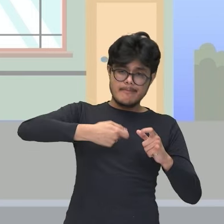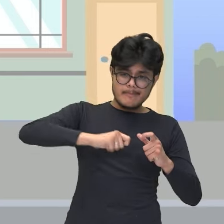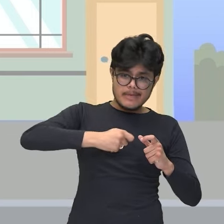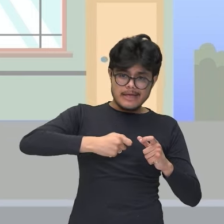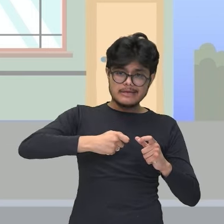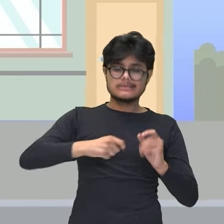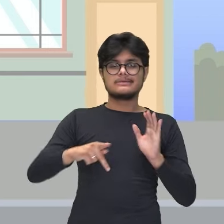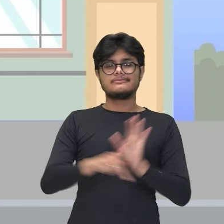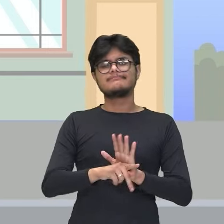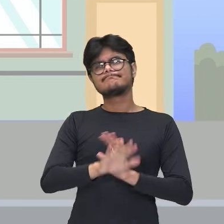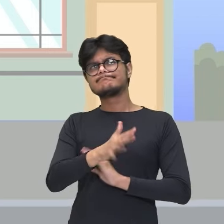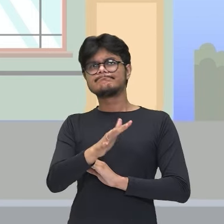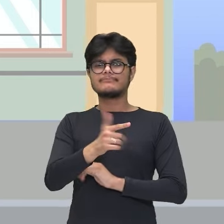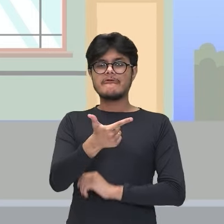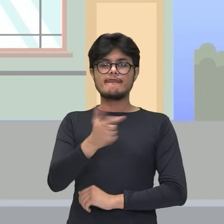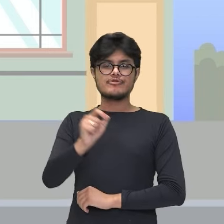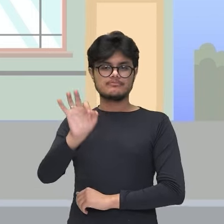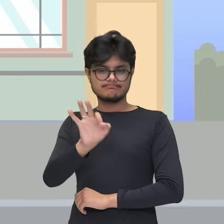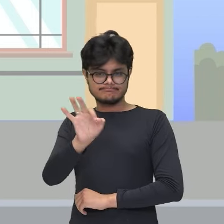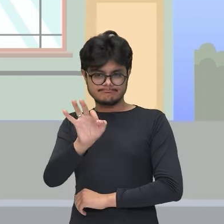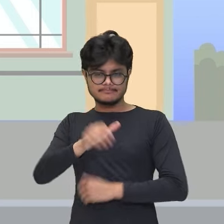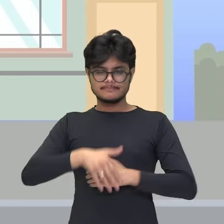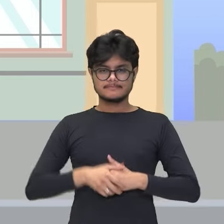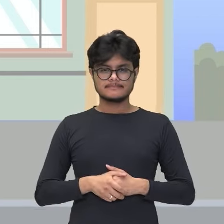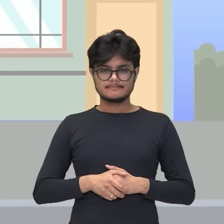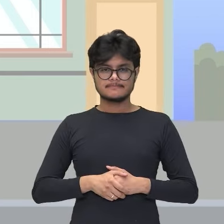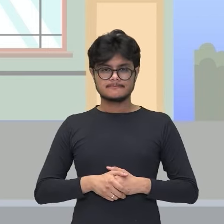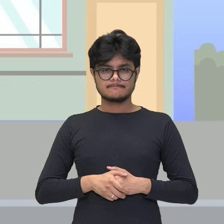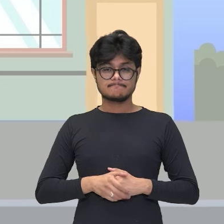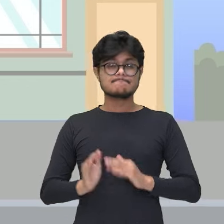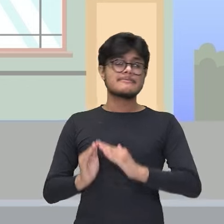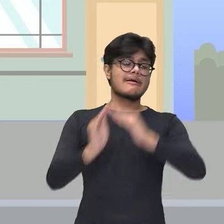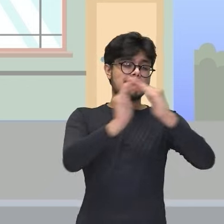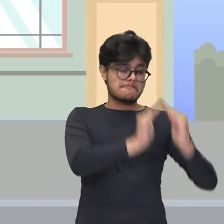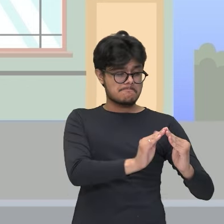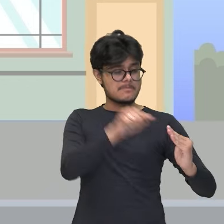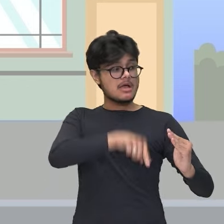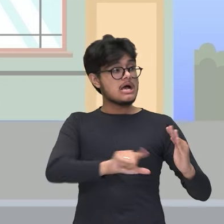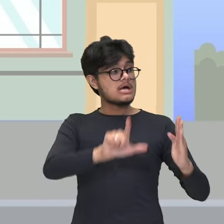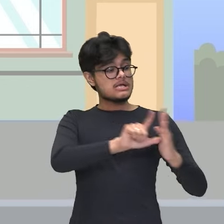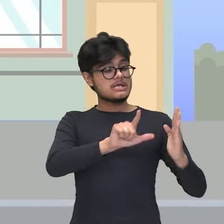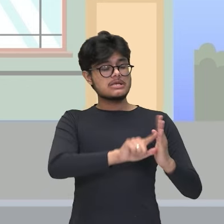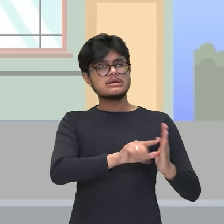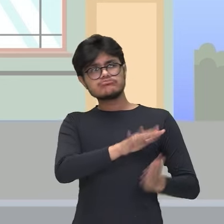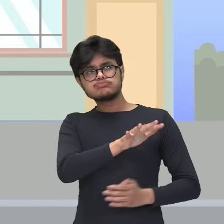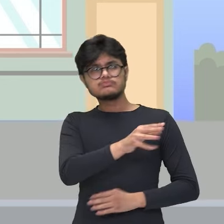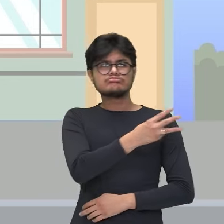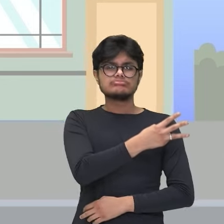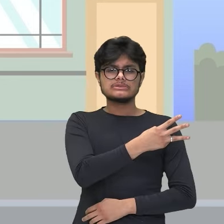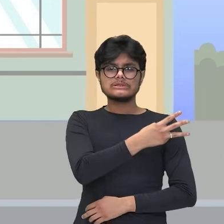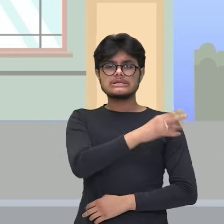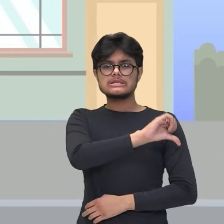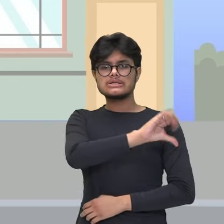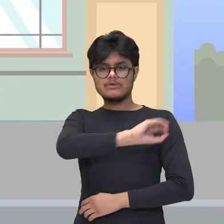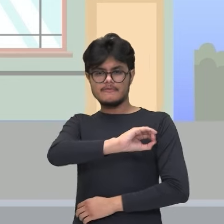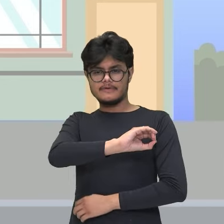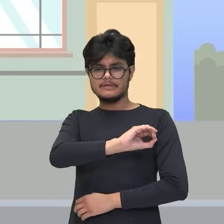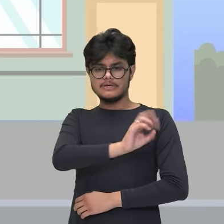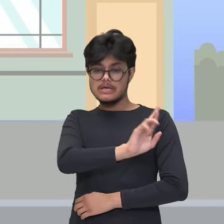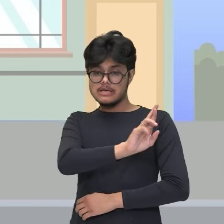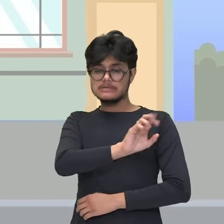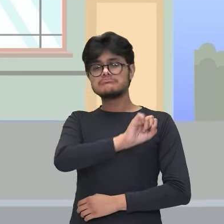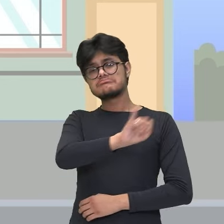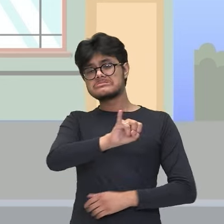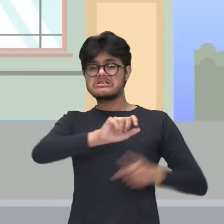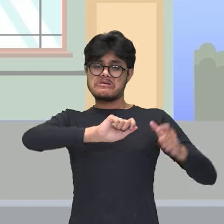vista, terá 20% de desconto do valor. Na livraria C, o preço é de R$ 390 e se